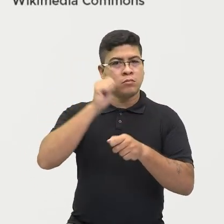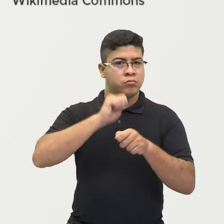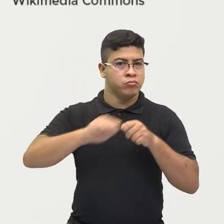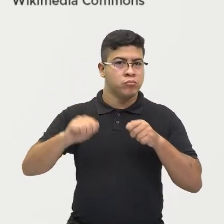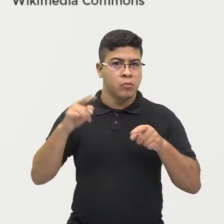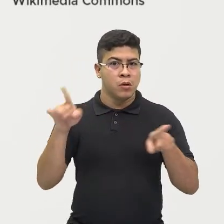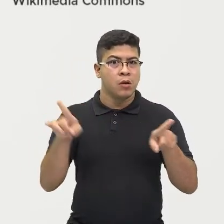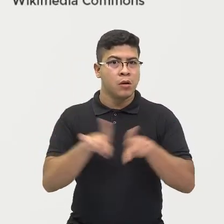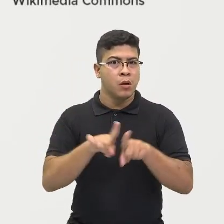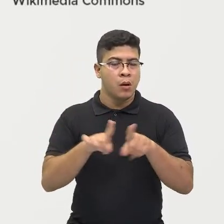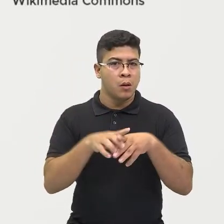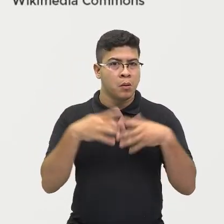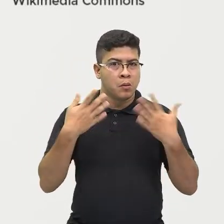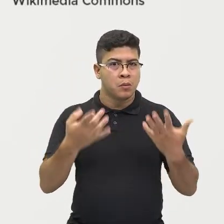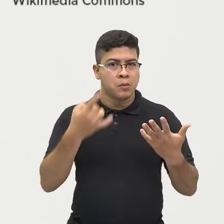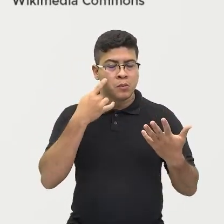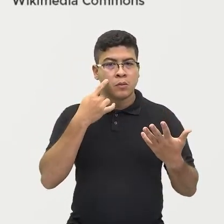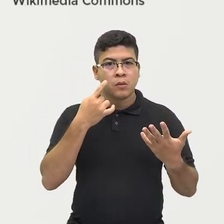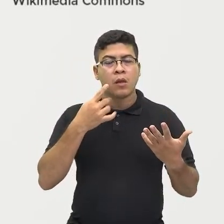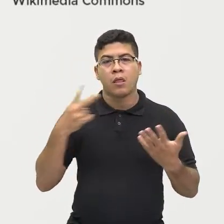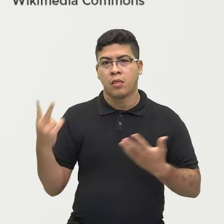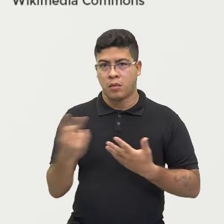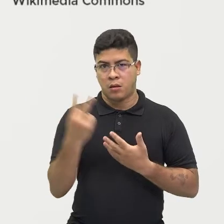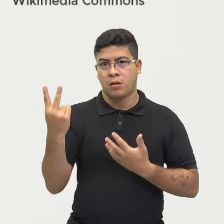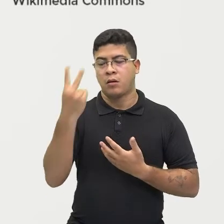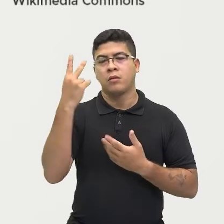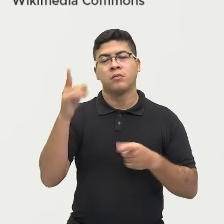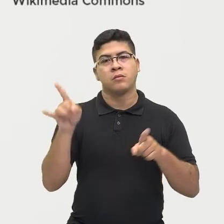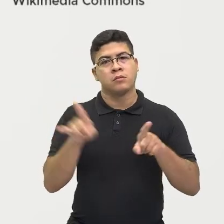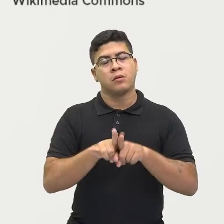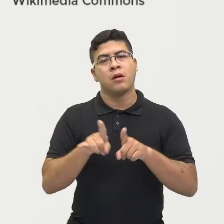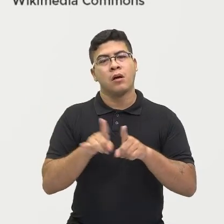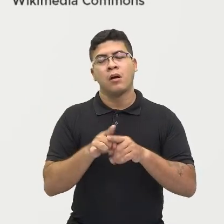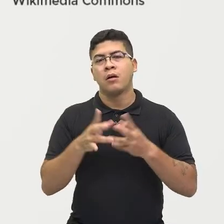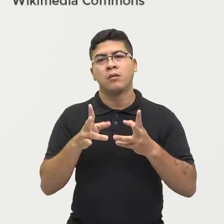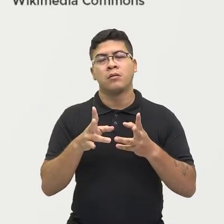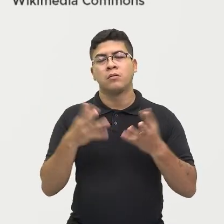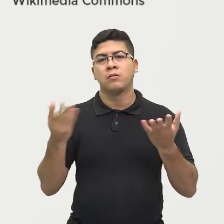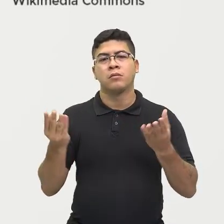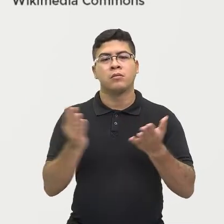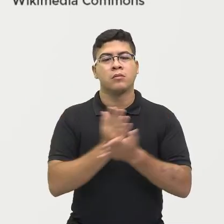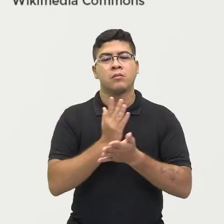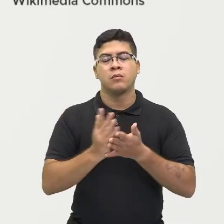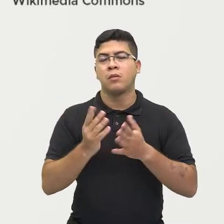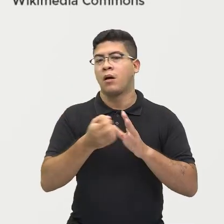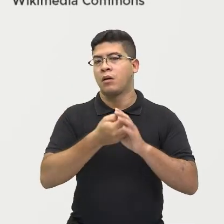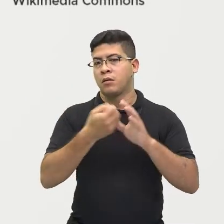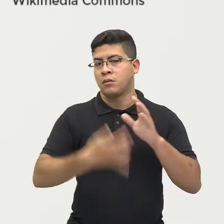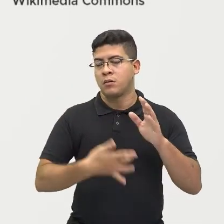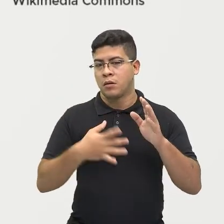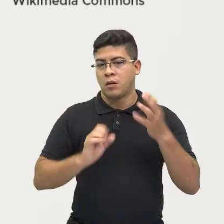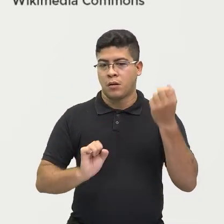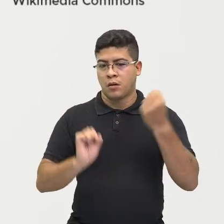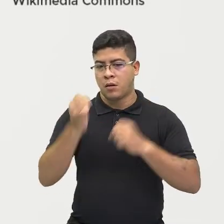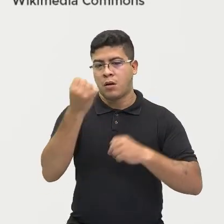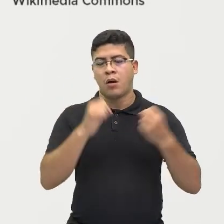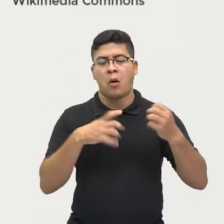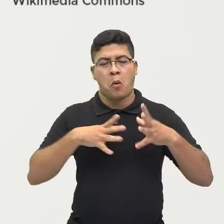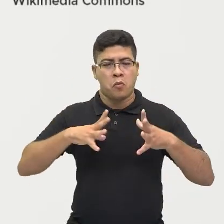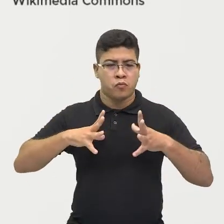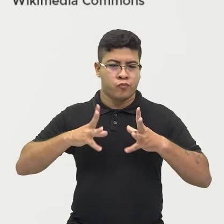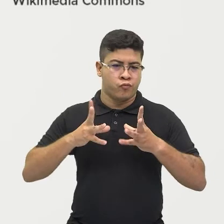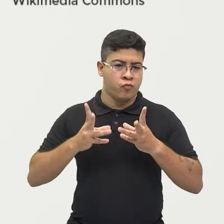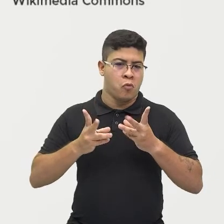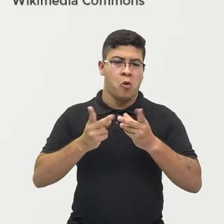transformar em uma máquina, ele está valorizando ali essas características da máquina. Poder exprimir-me todo como